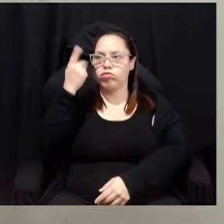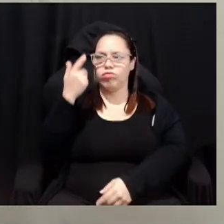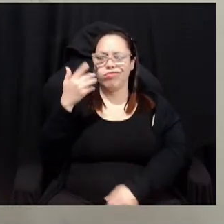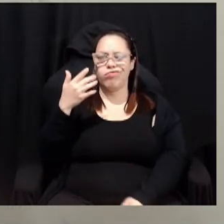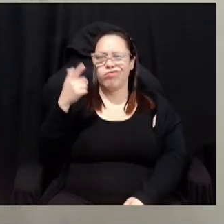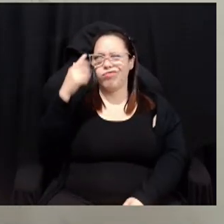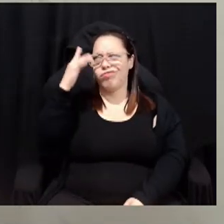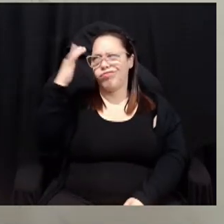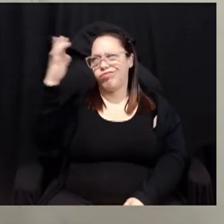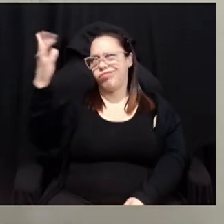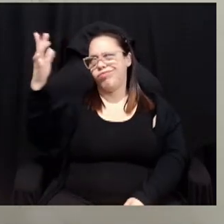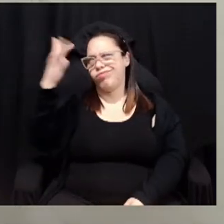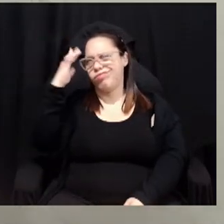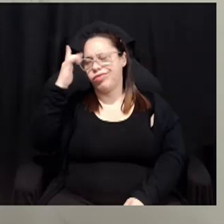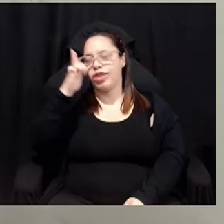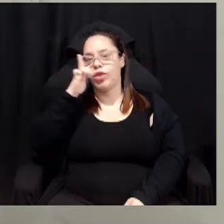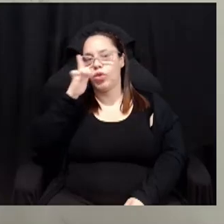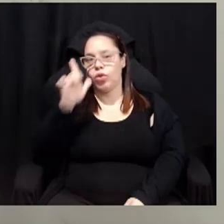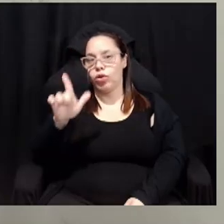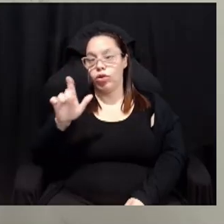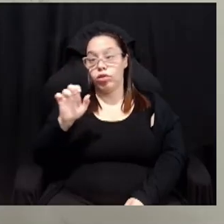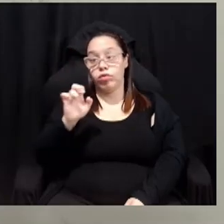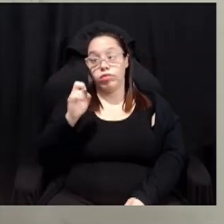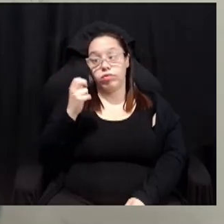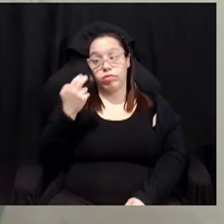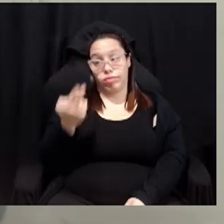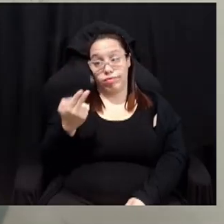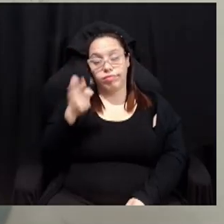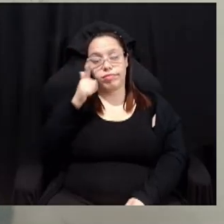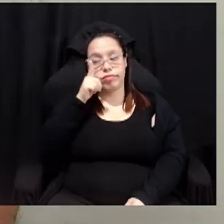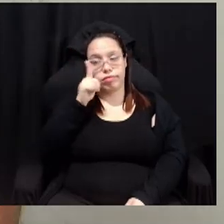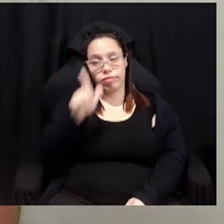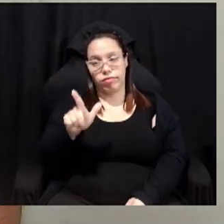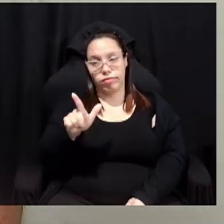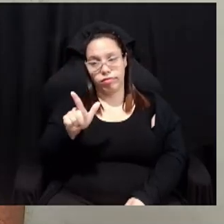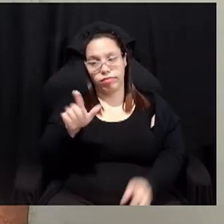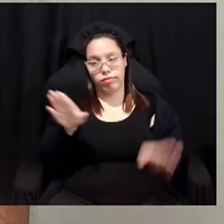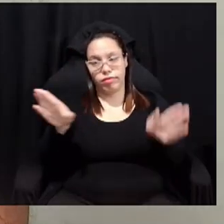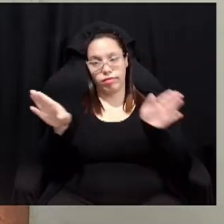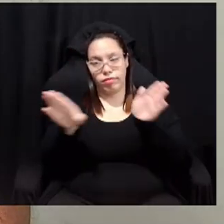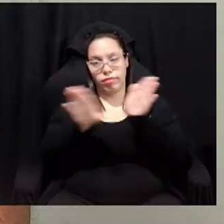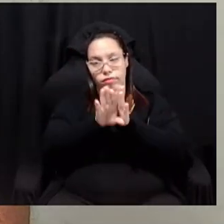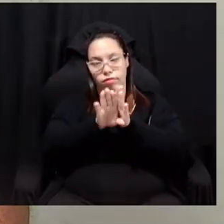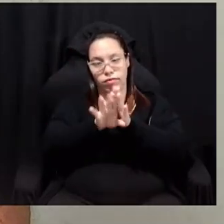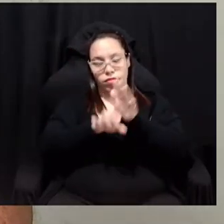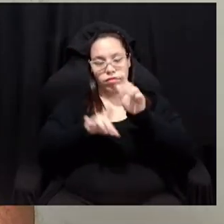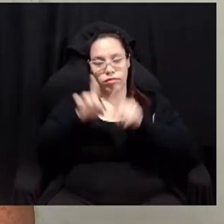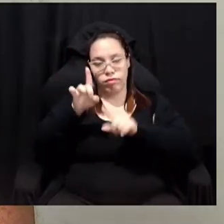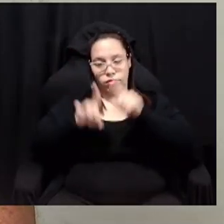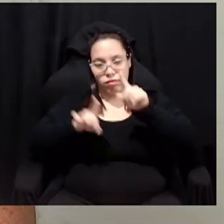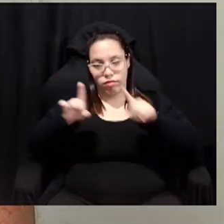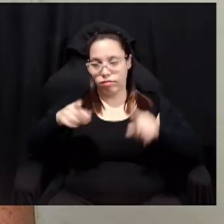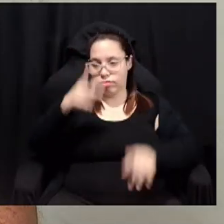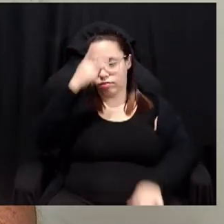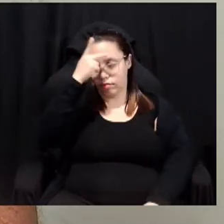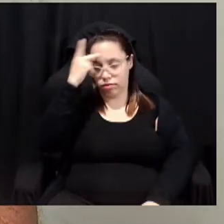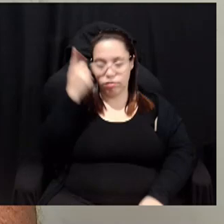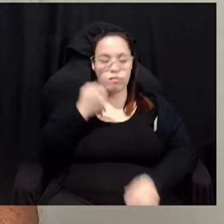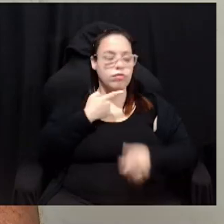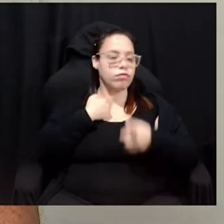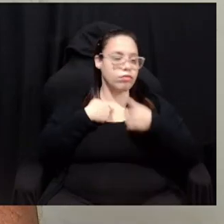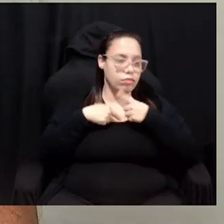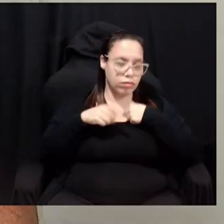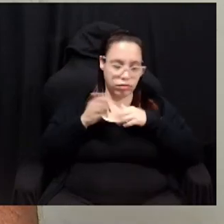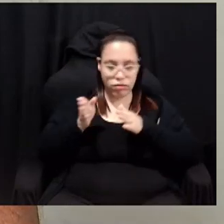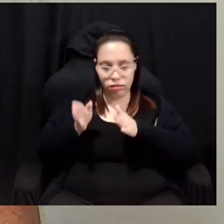iria acontecer. Ou seja, eu consigo atingir diversas pessoas que desejam os produtos e